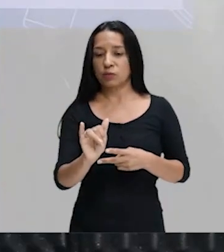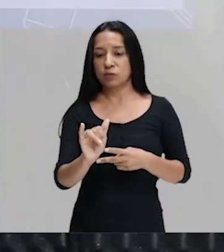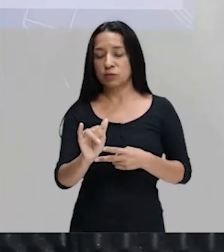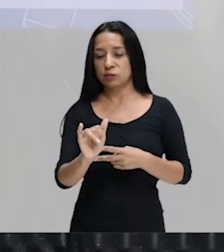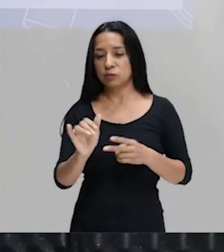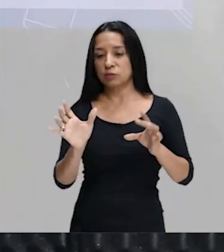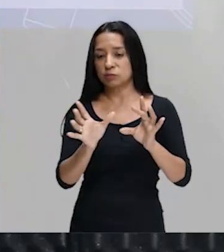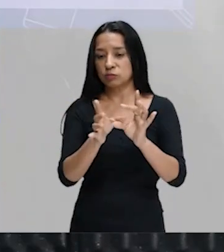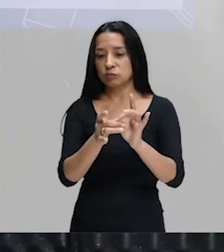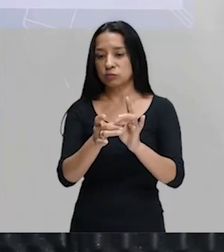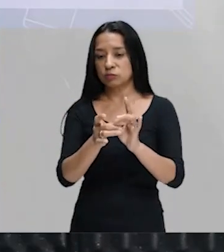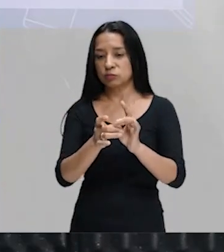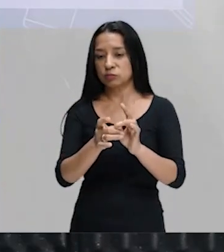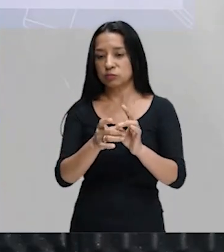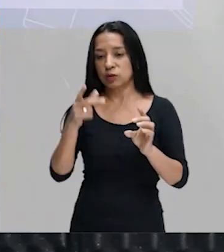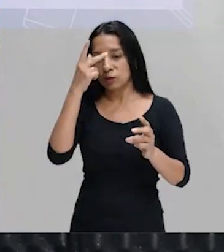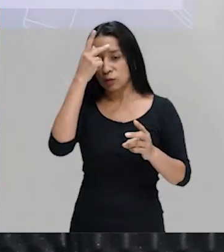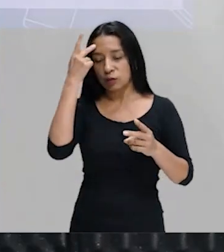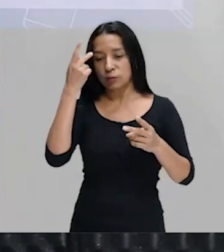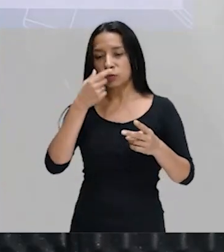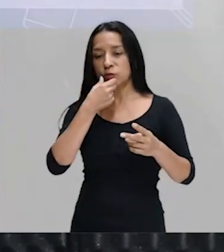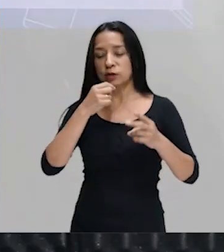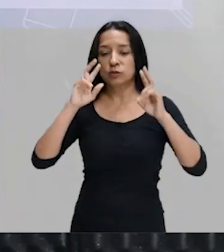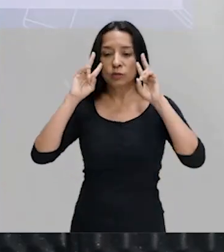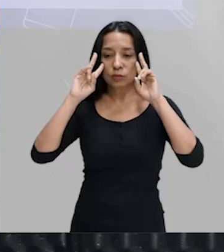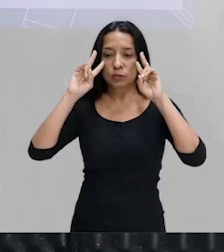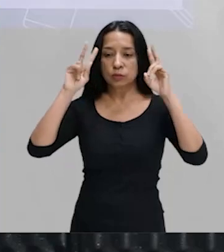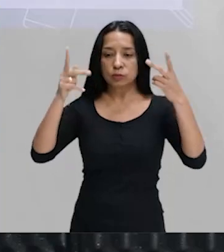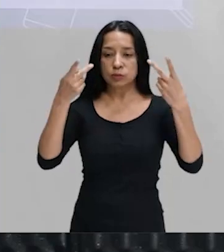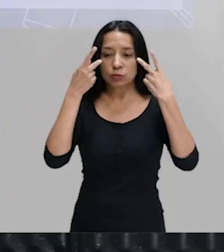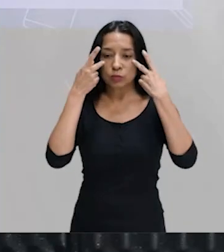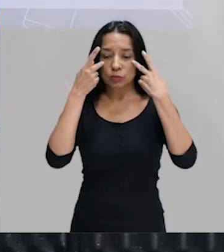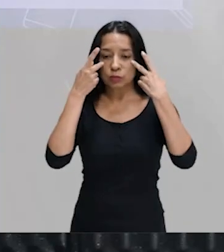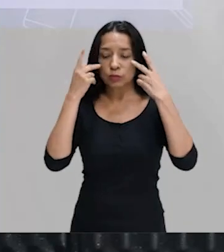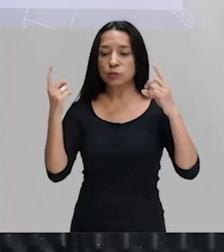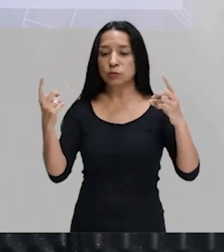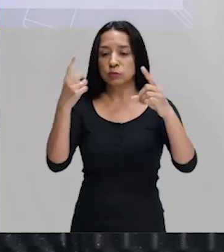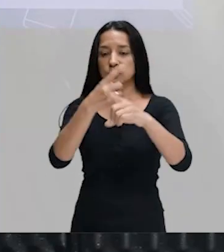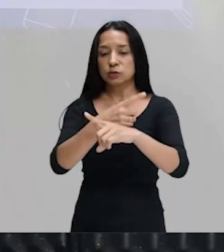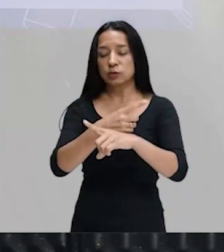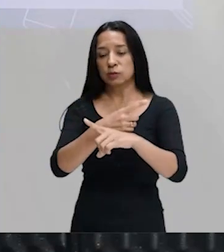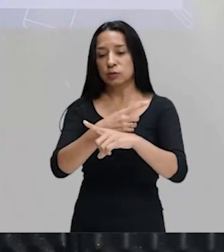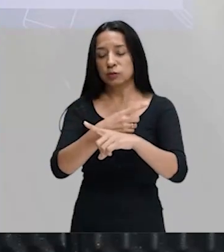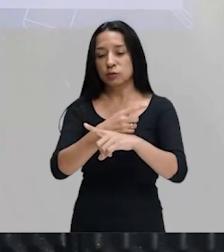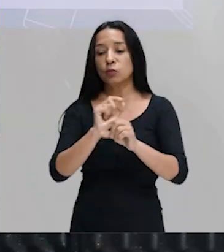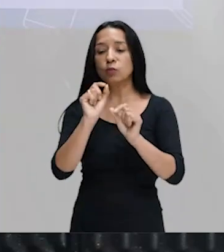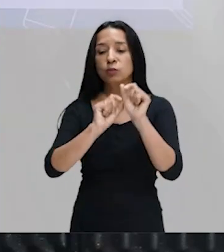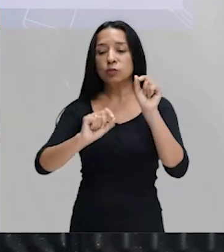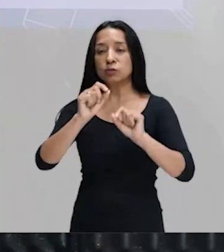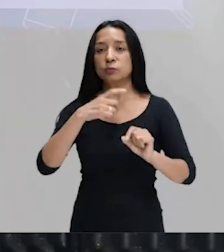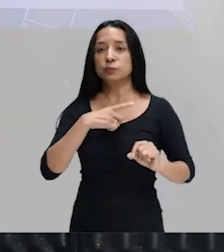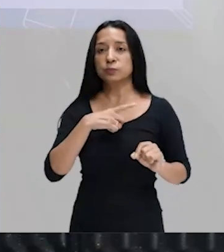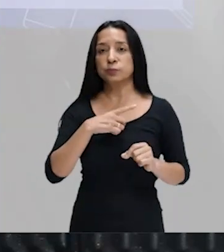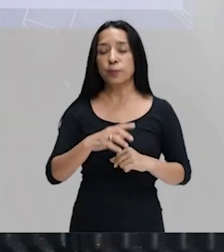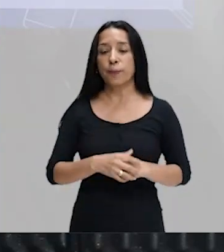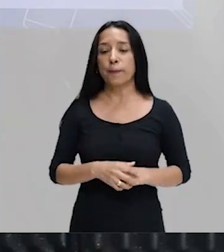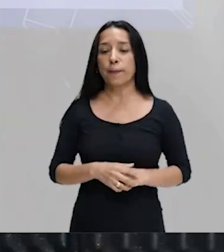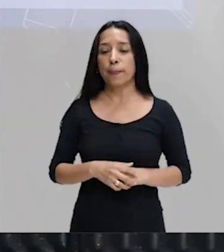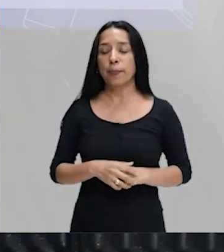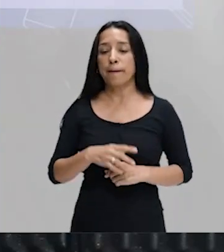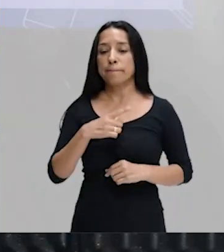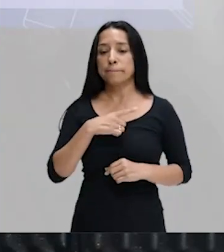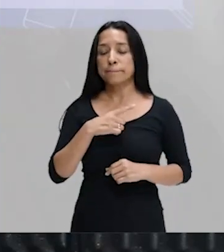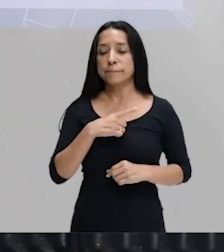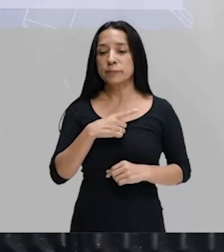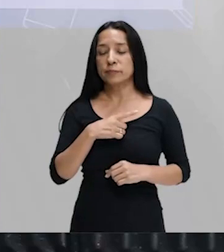vai ser daltônico. Então, nesse cruzamento aqui, nessa situação, o que eu vou ter? eu vou